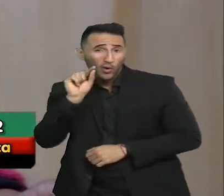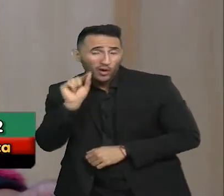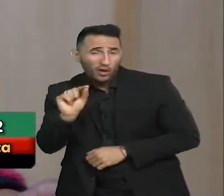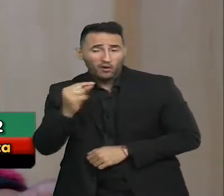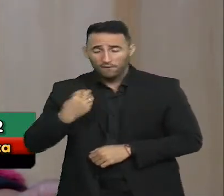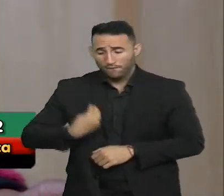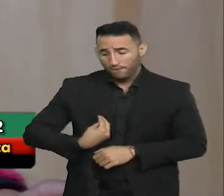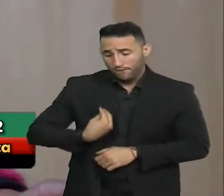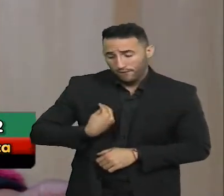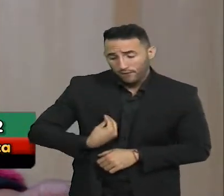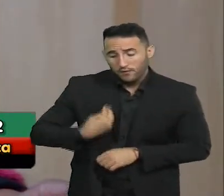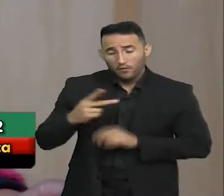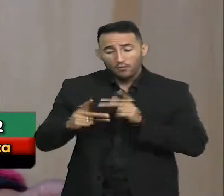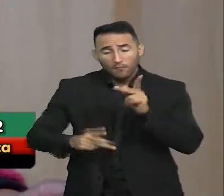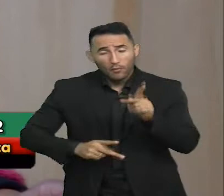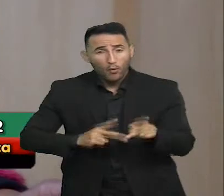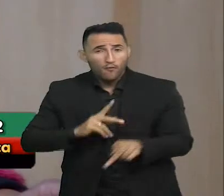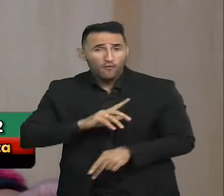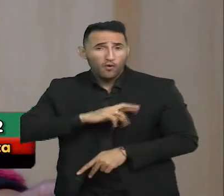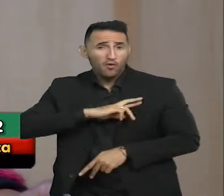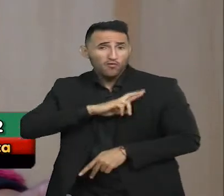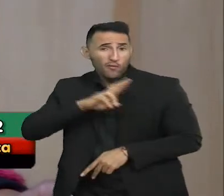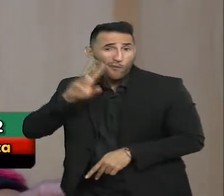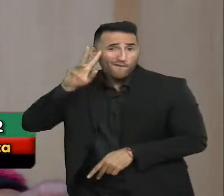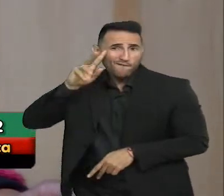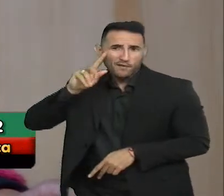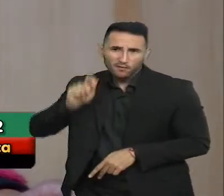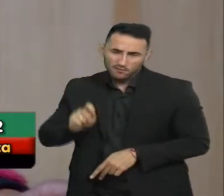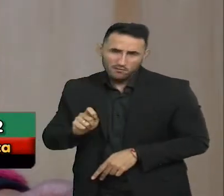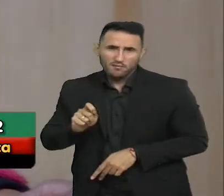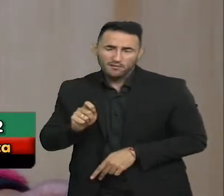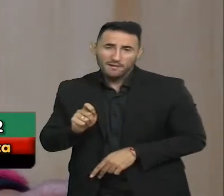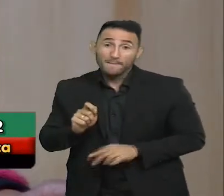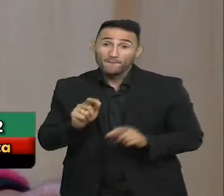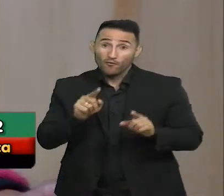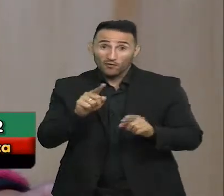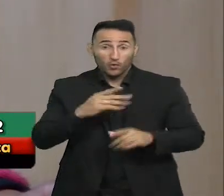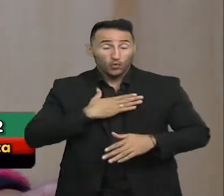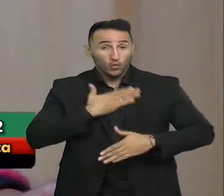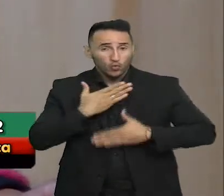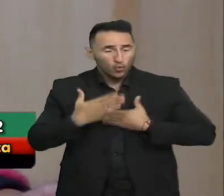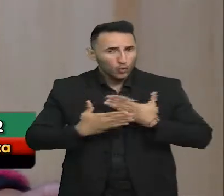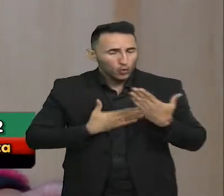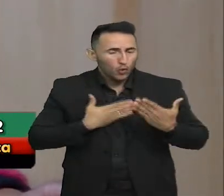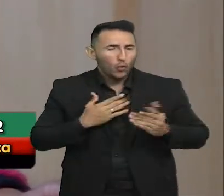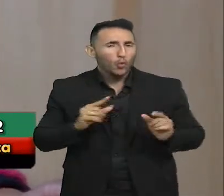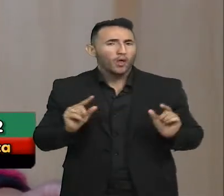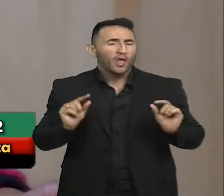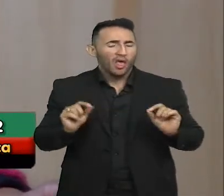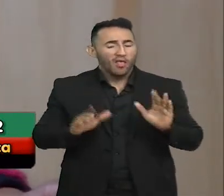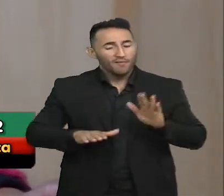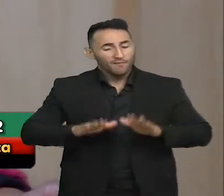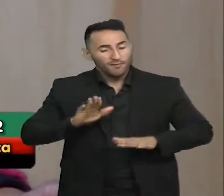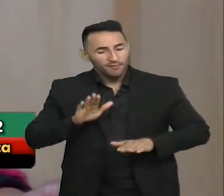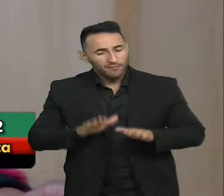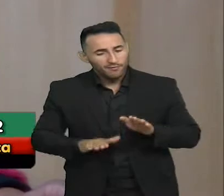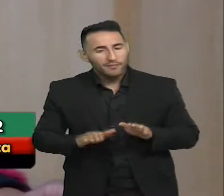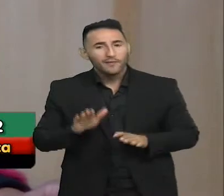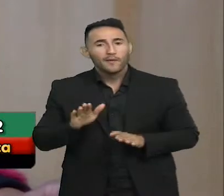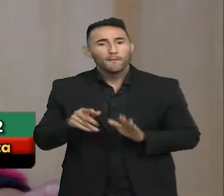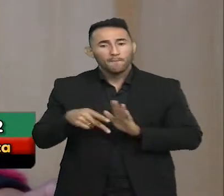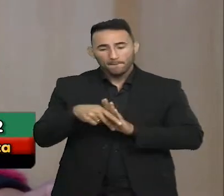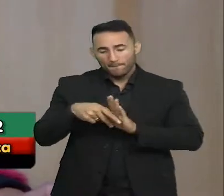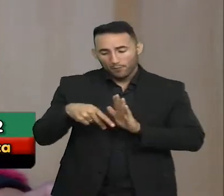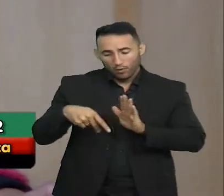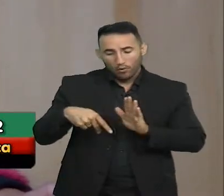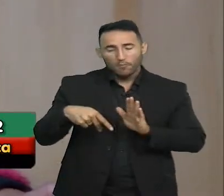vivido pelos povos de matriz africana. E, pasmem vocês, muitas vezes o